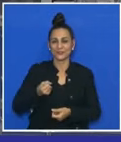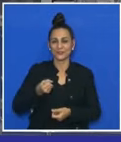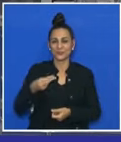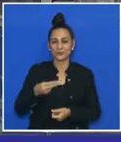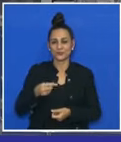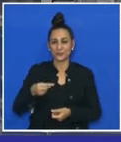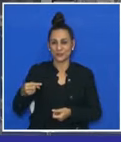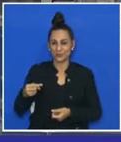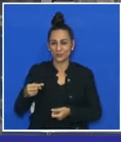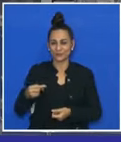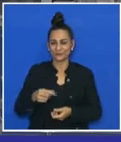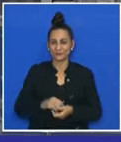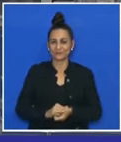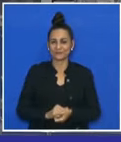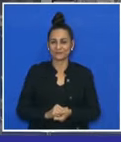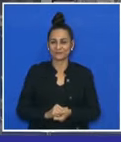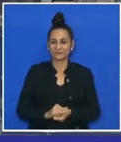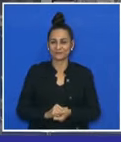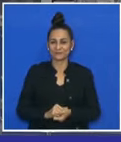21.